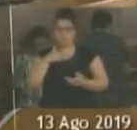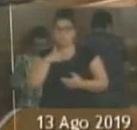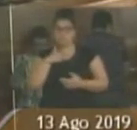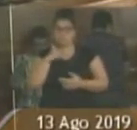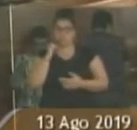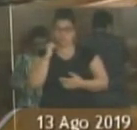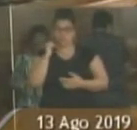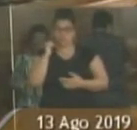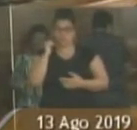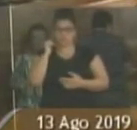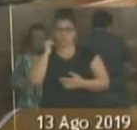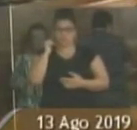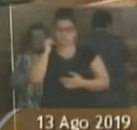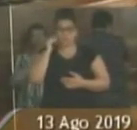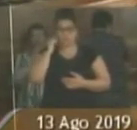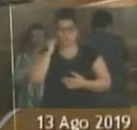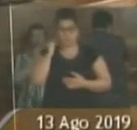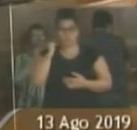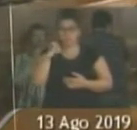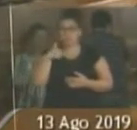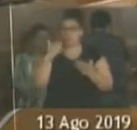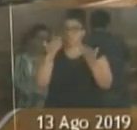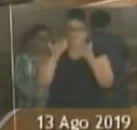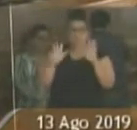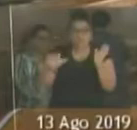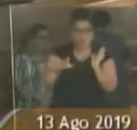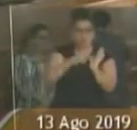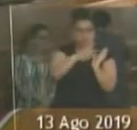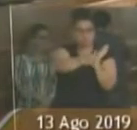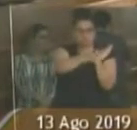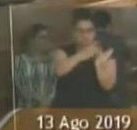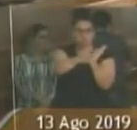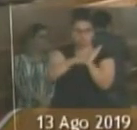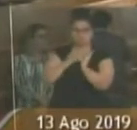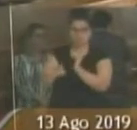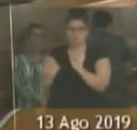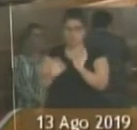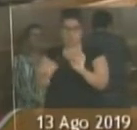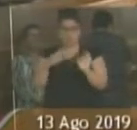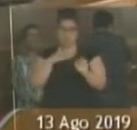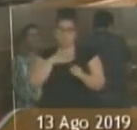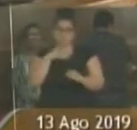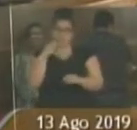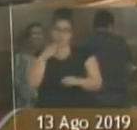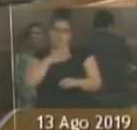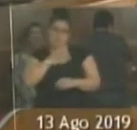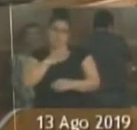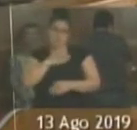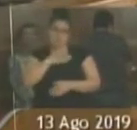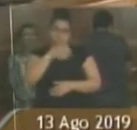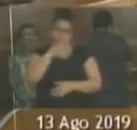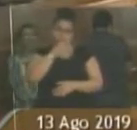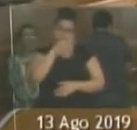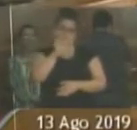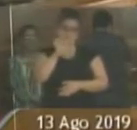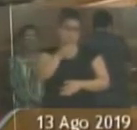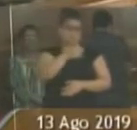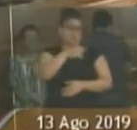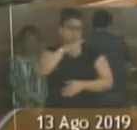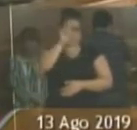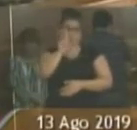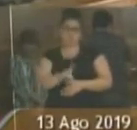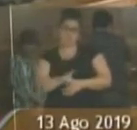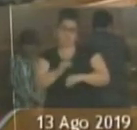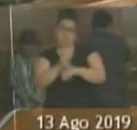entendimento, não querendo contrapor ninguém, a minha fala é essa. Todo mundo tem o seu direito de gozar